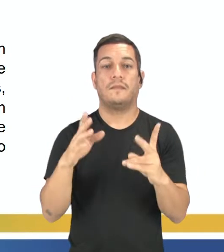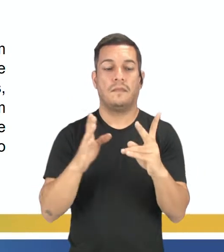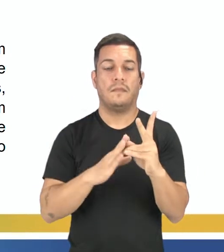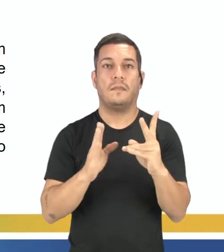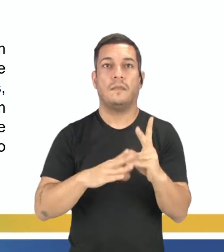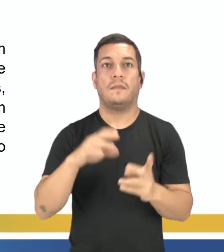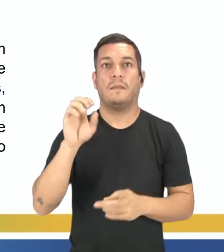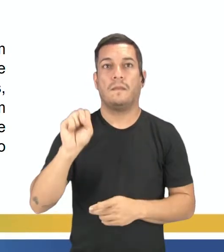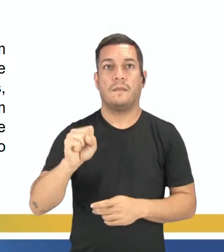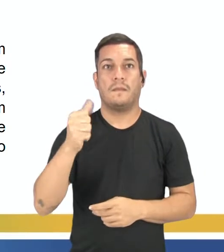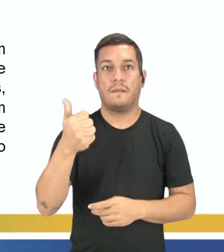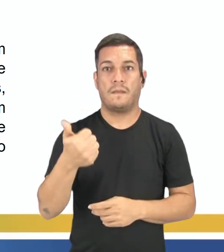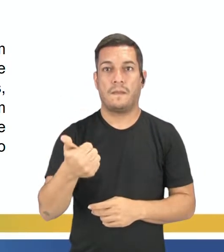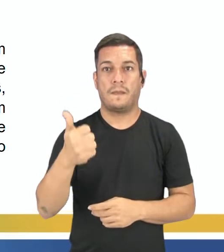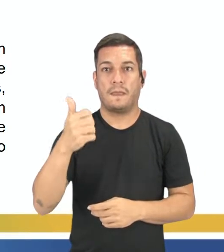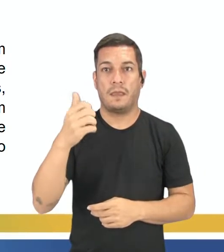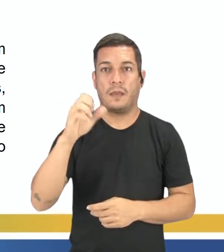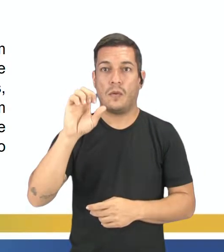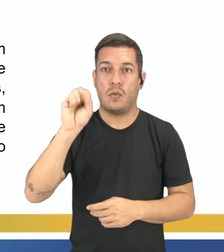indígena